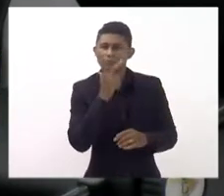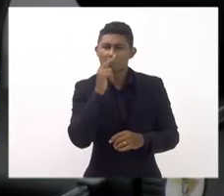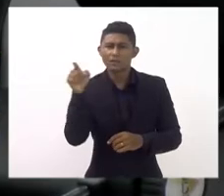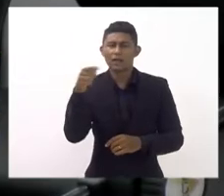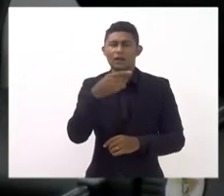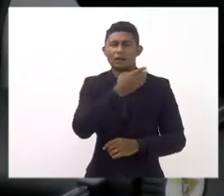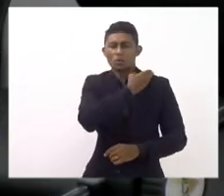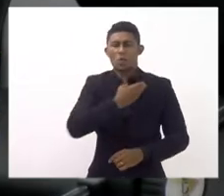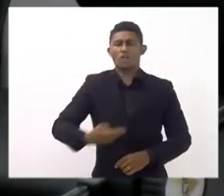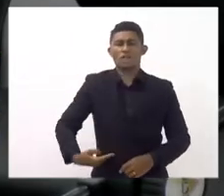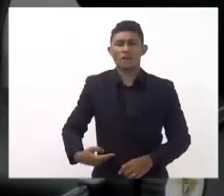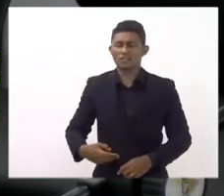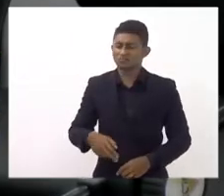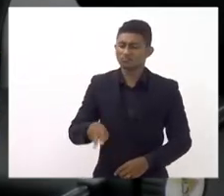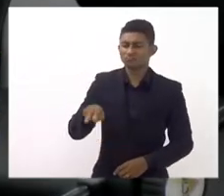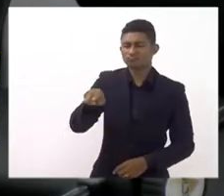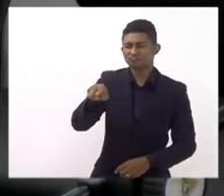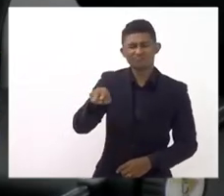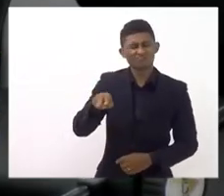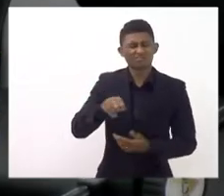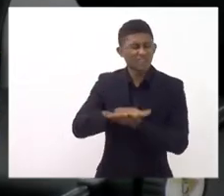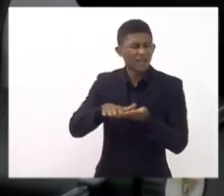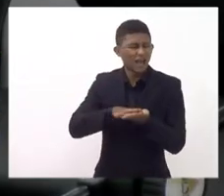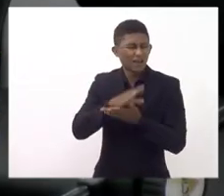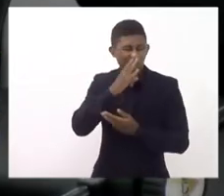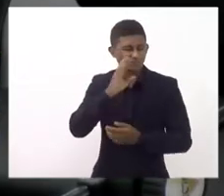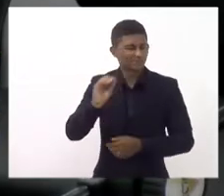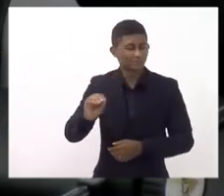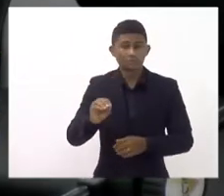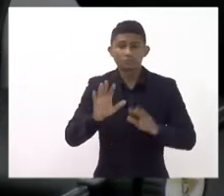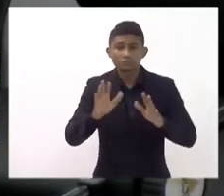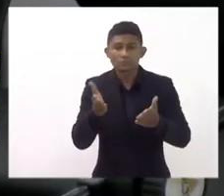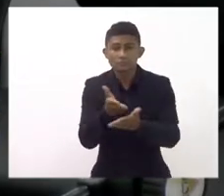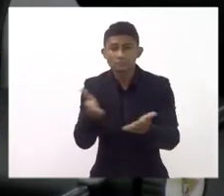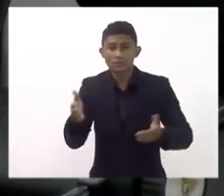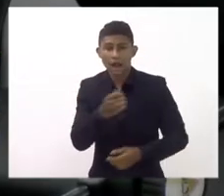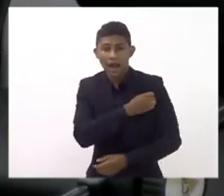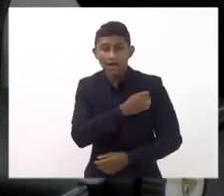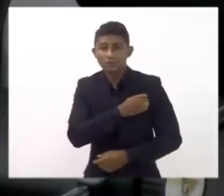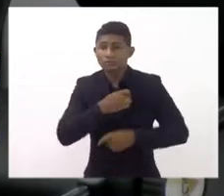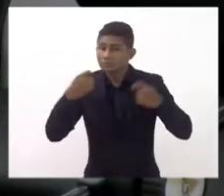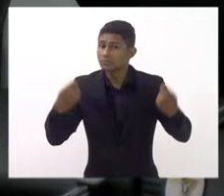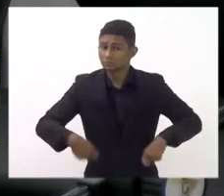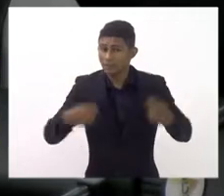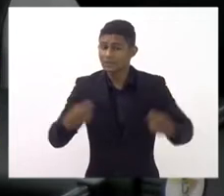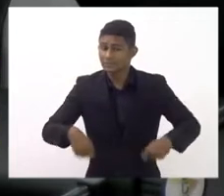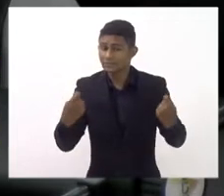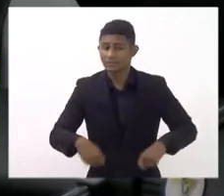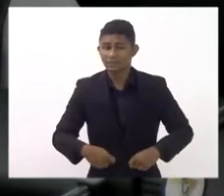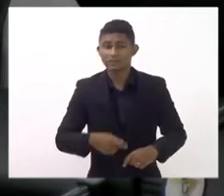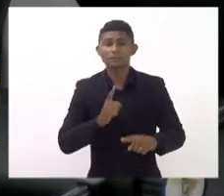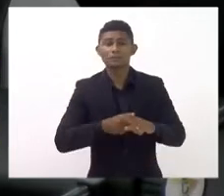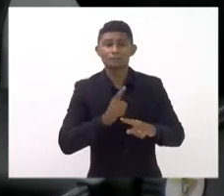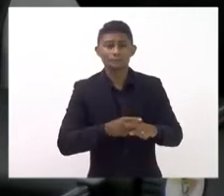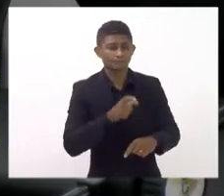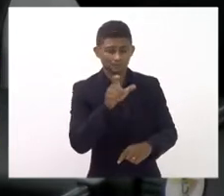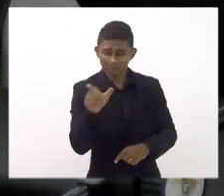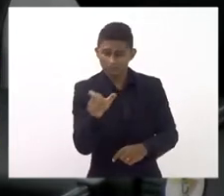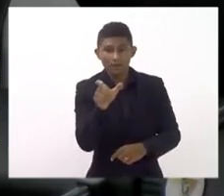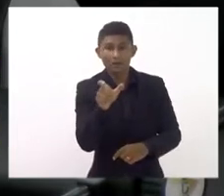social, significa a escolha do aluno se alimentar